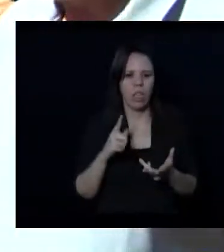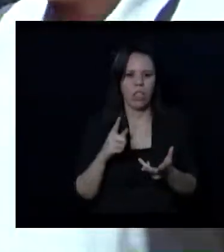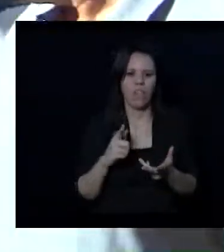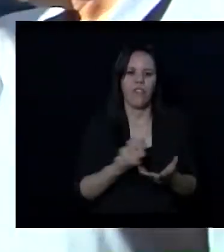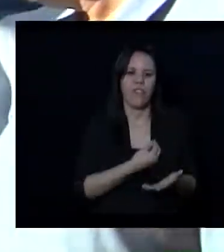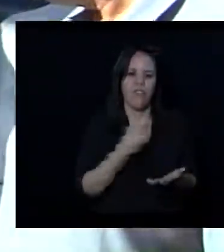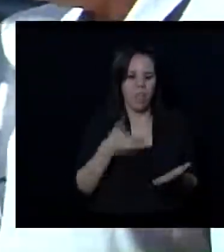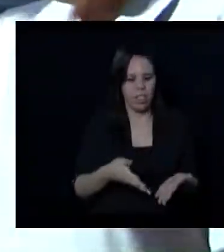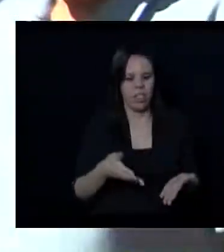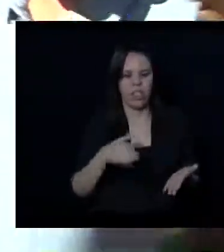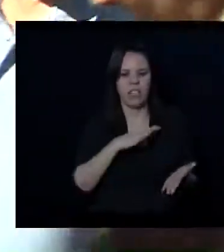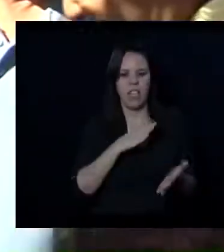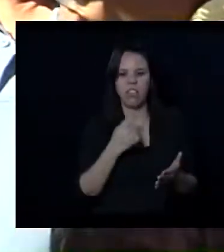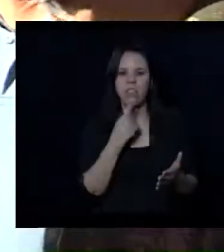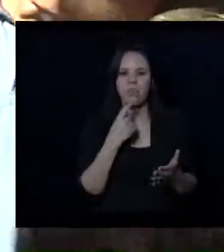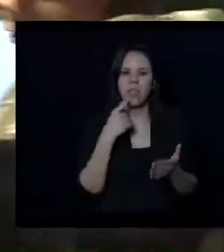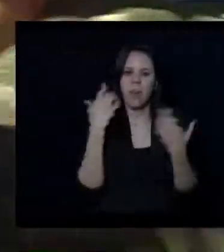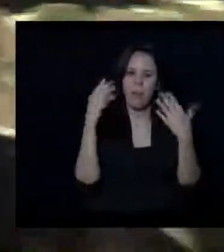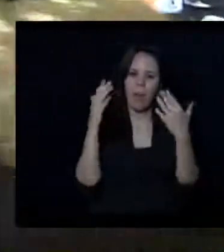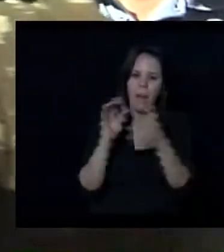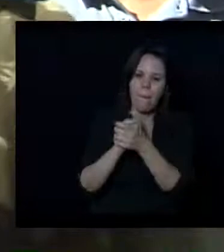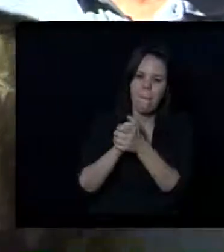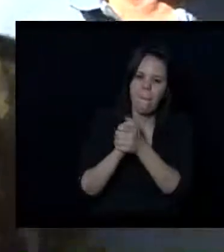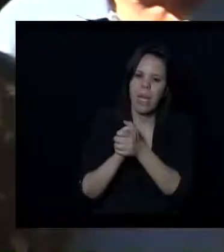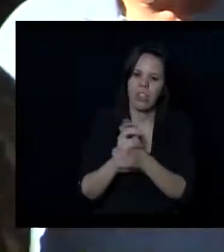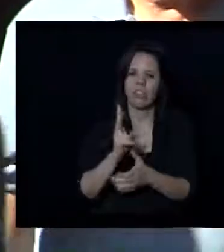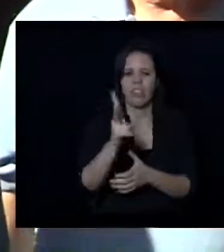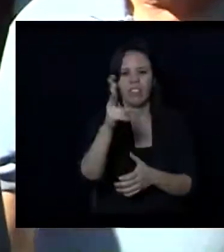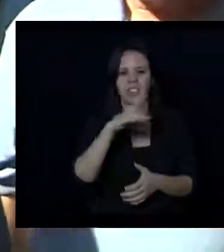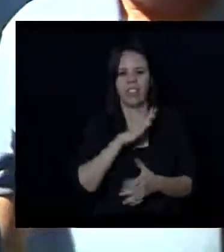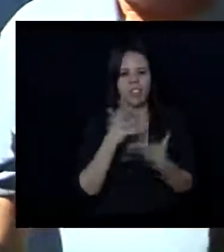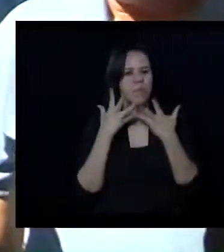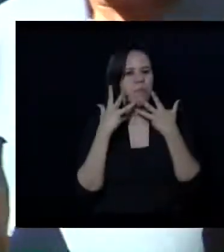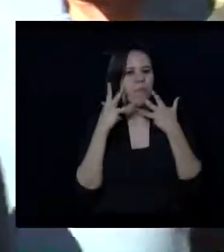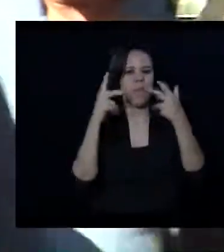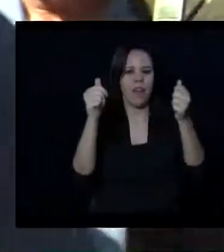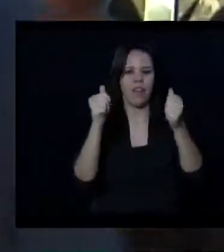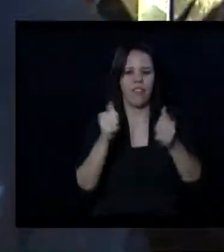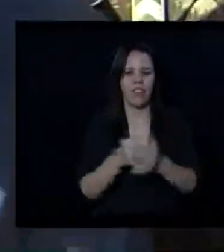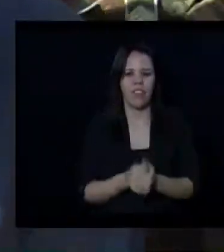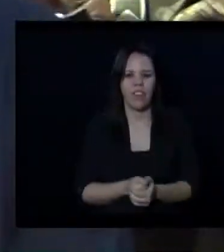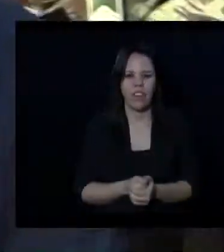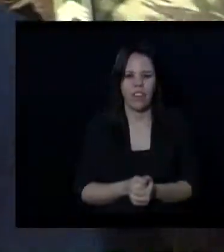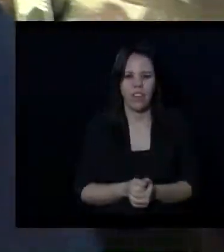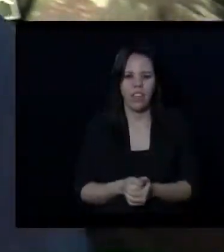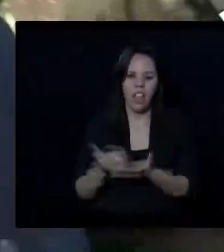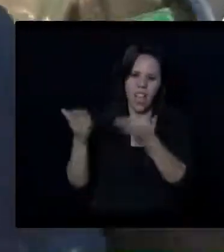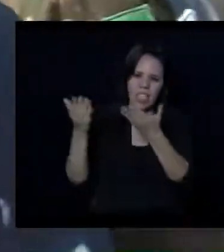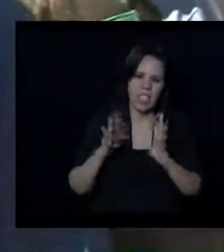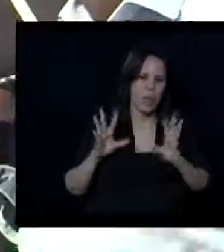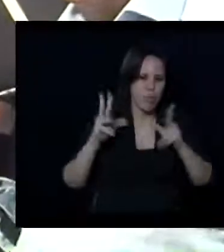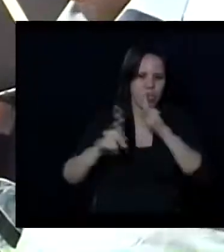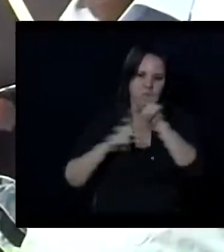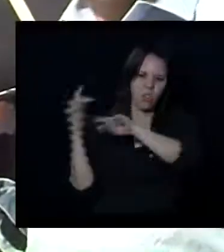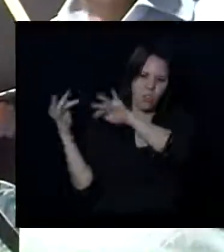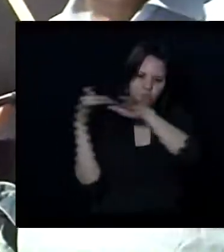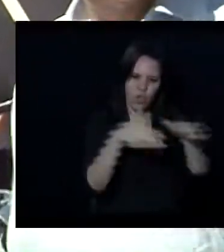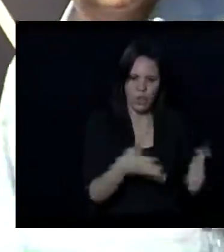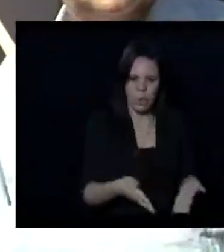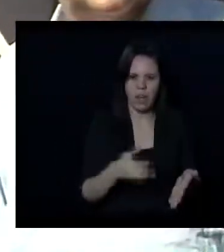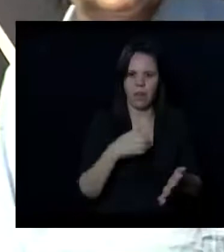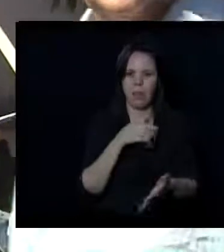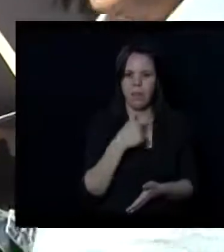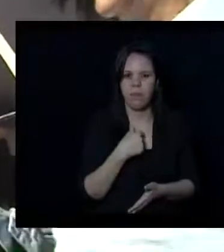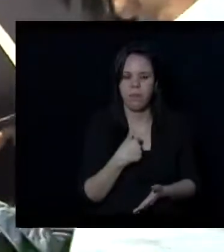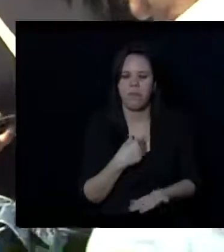cidade de Campinas. Parabéns, Campinas, e continue sendo essa cidade maravilhosa que é, onde que acolhe todas as pessoas que vêm para cá. Essa cidade que